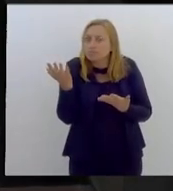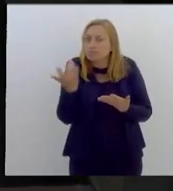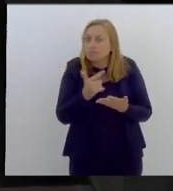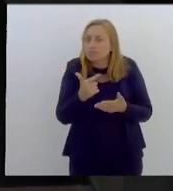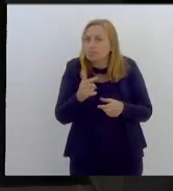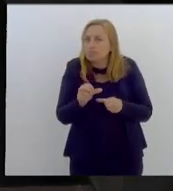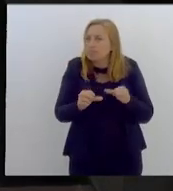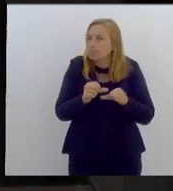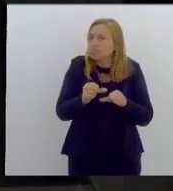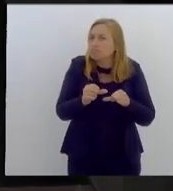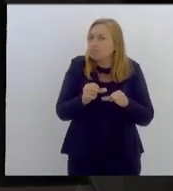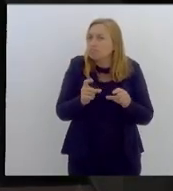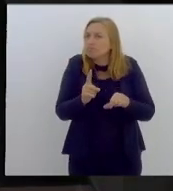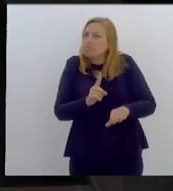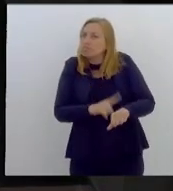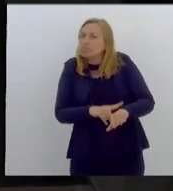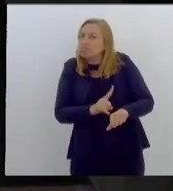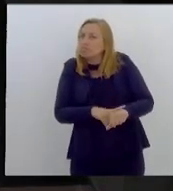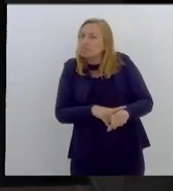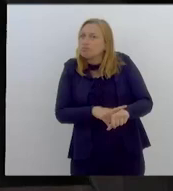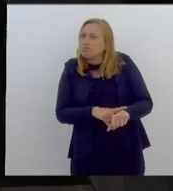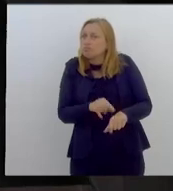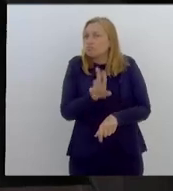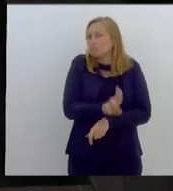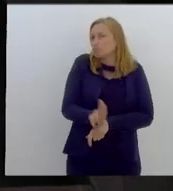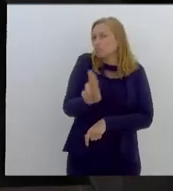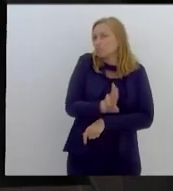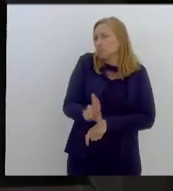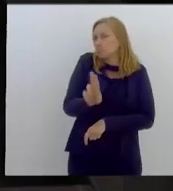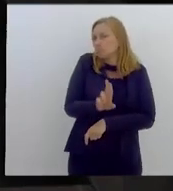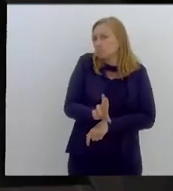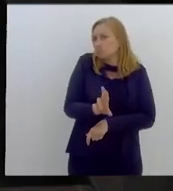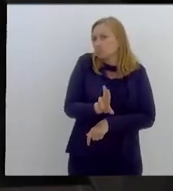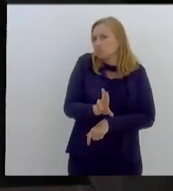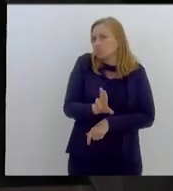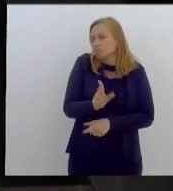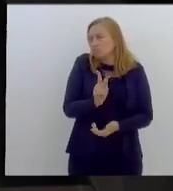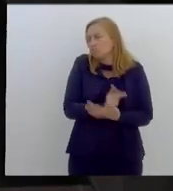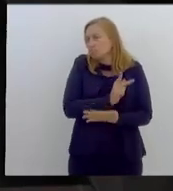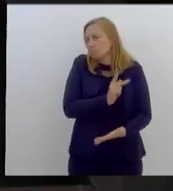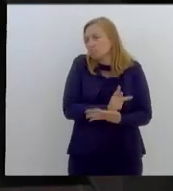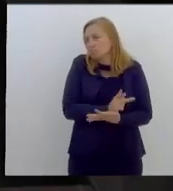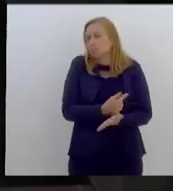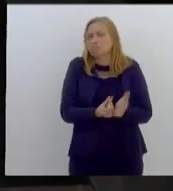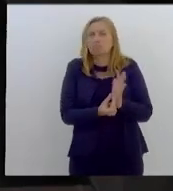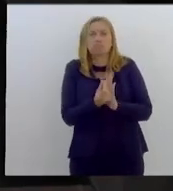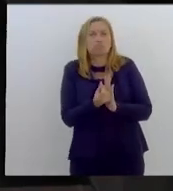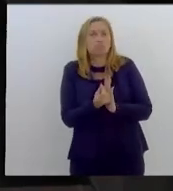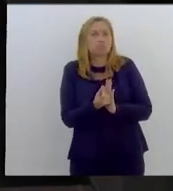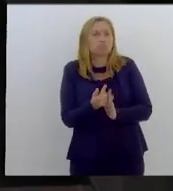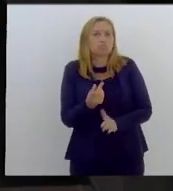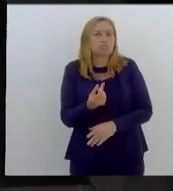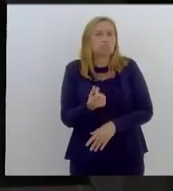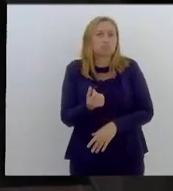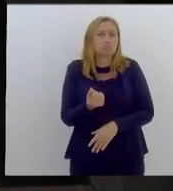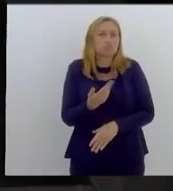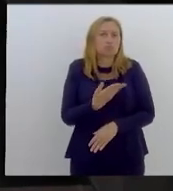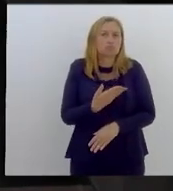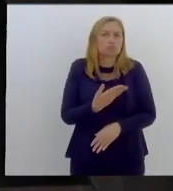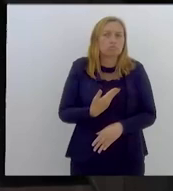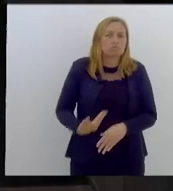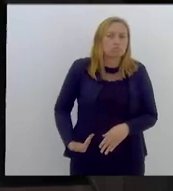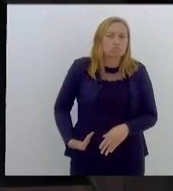incontornável nesse momento, eu diria, de uso e malversação do orçamento público, do dinheiro